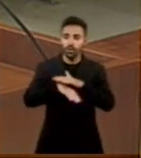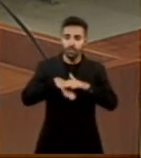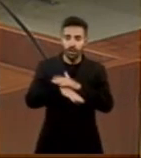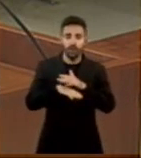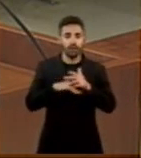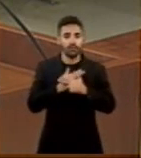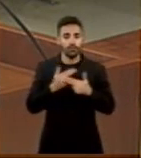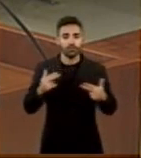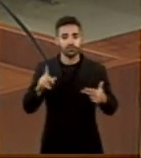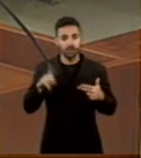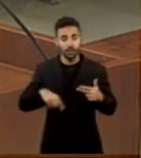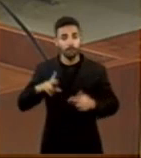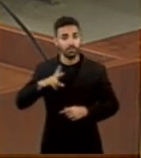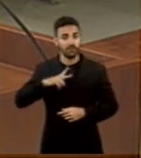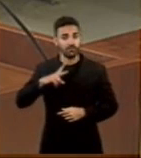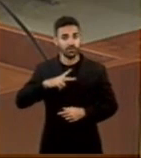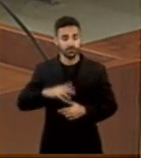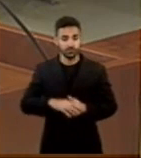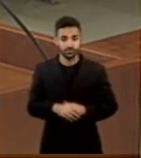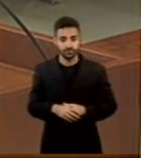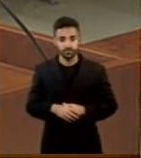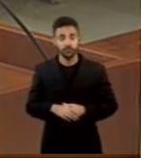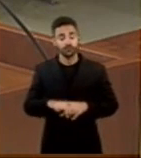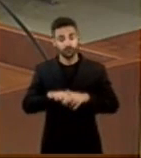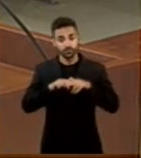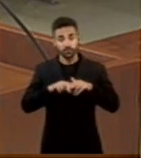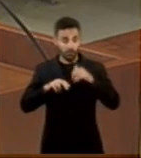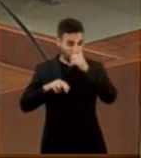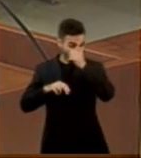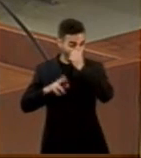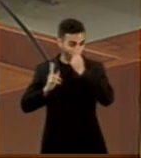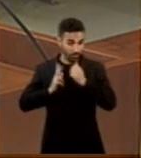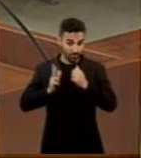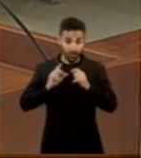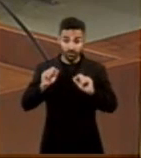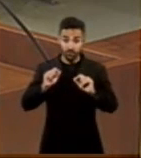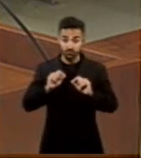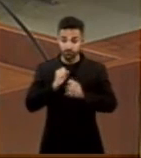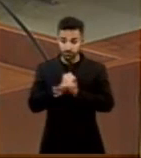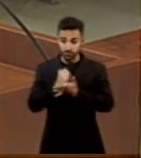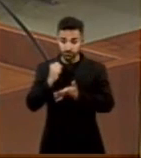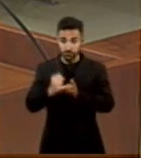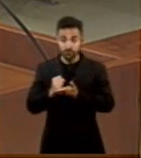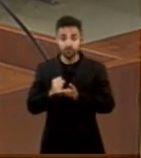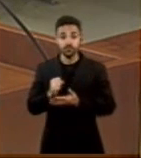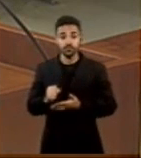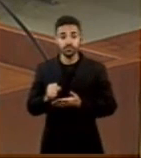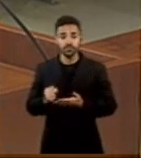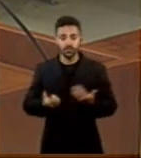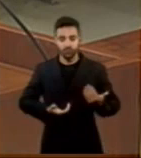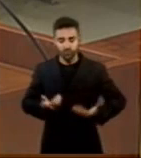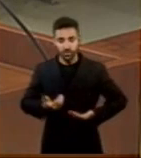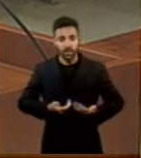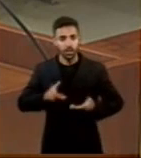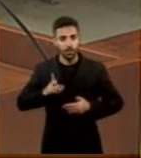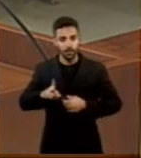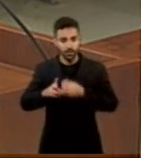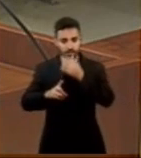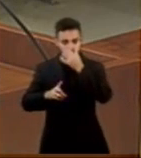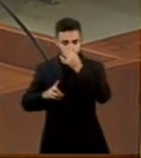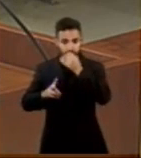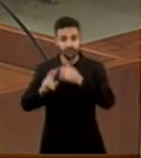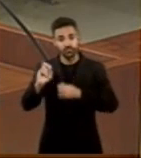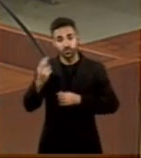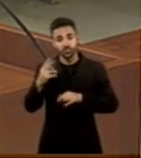operadores privados. Esses operadores privados contratam seja empregados permanentes,